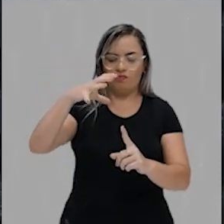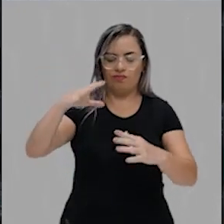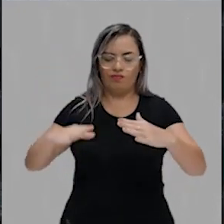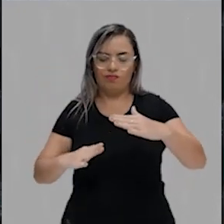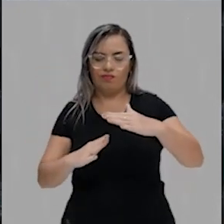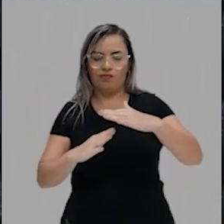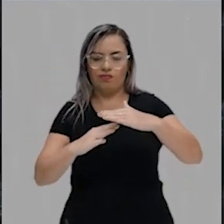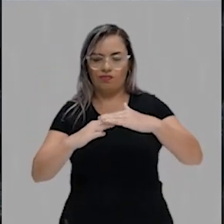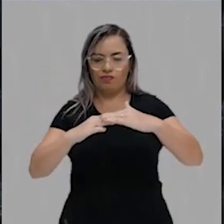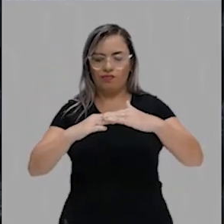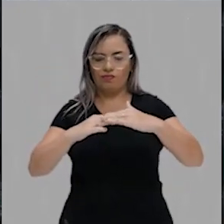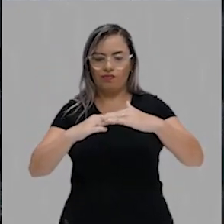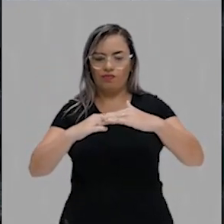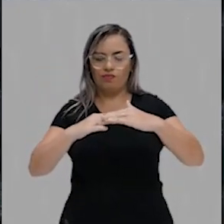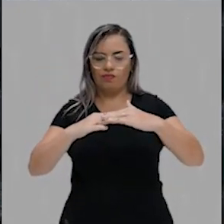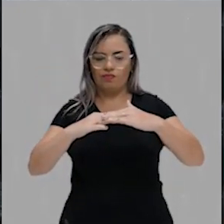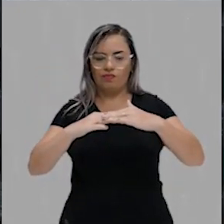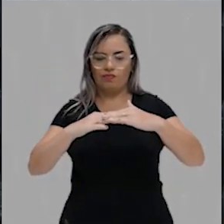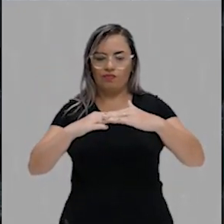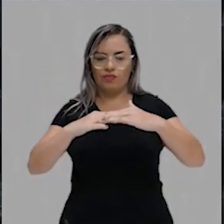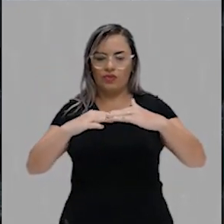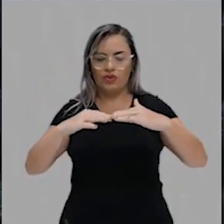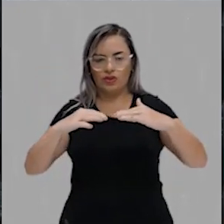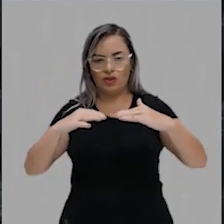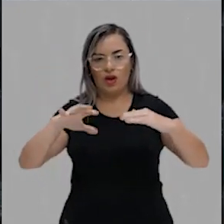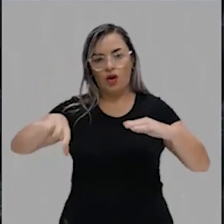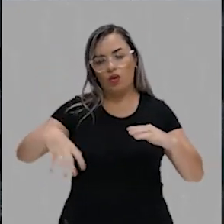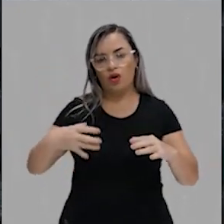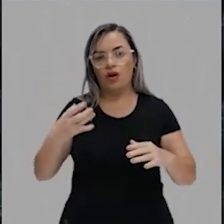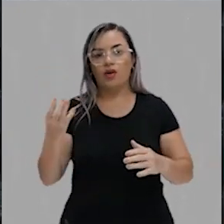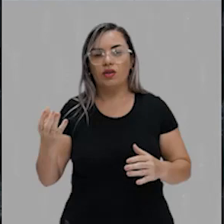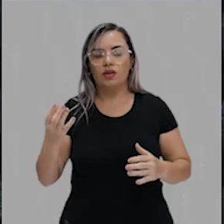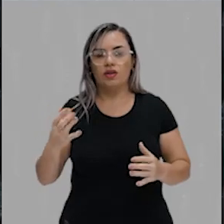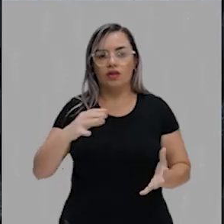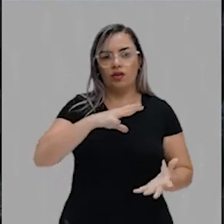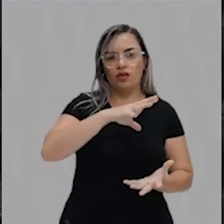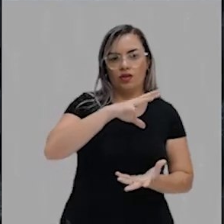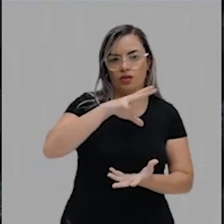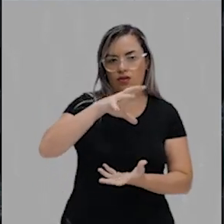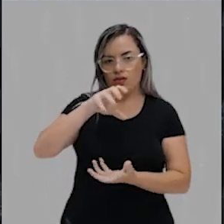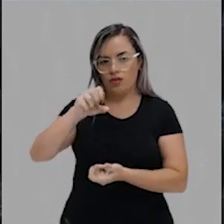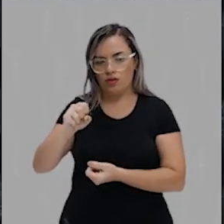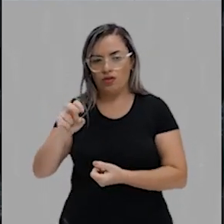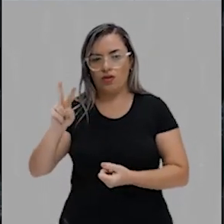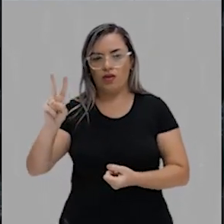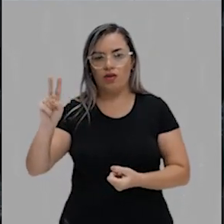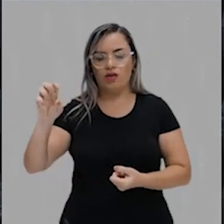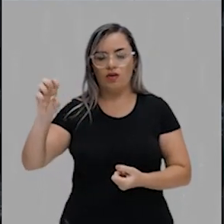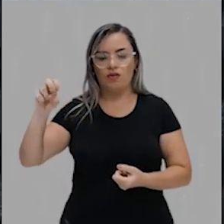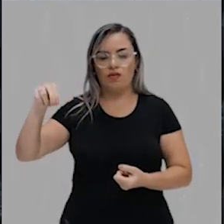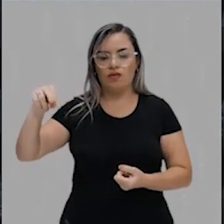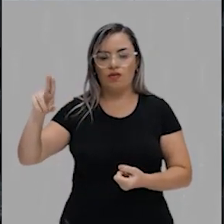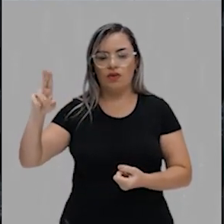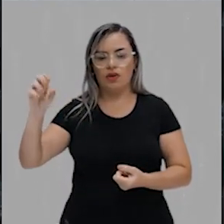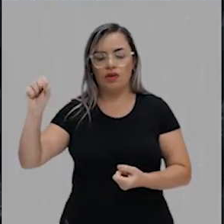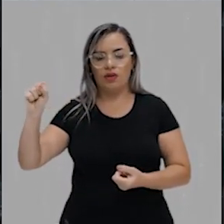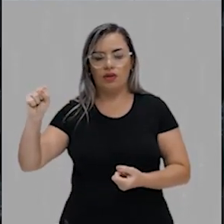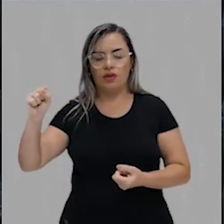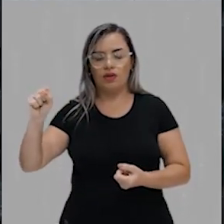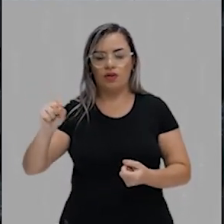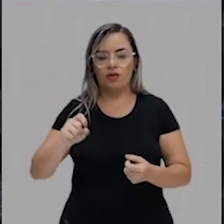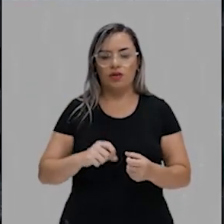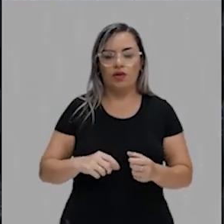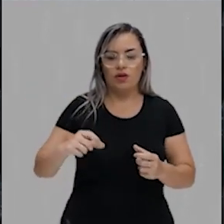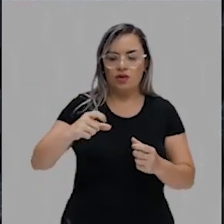que acontece, por exemplo, no planeta Vênus. O planeta Vênus, embora ele esteja mais longe do Sol,